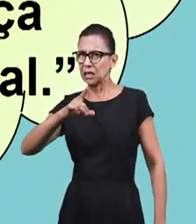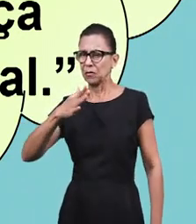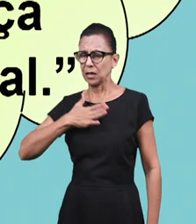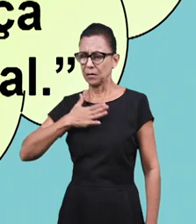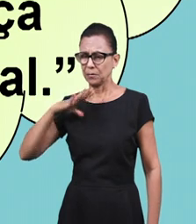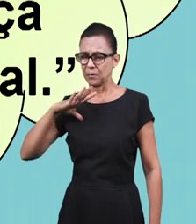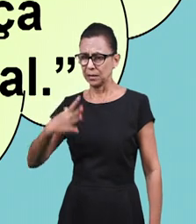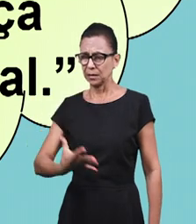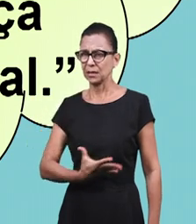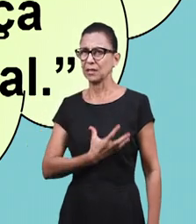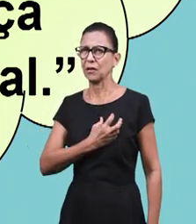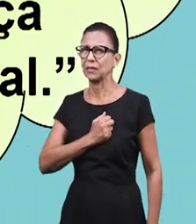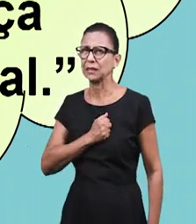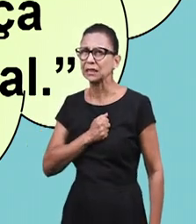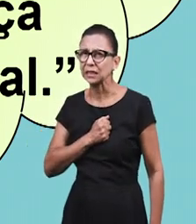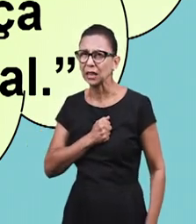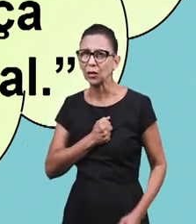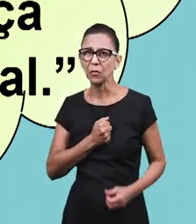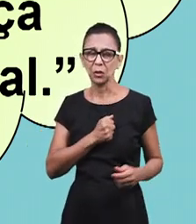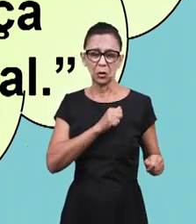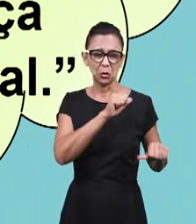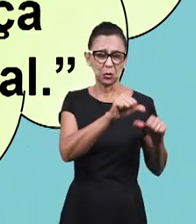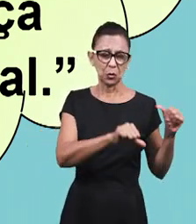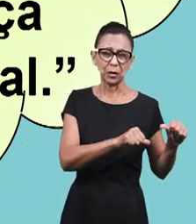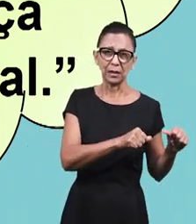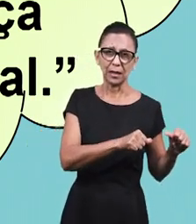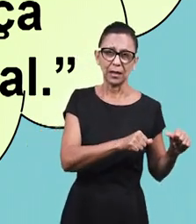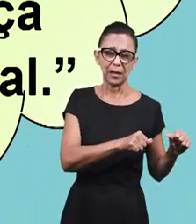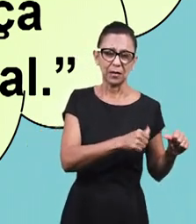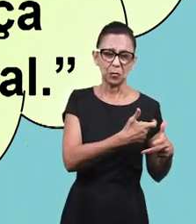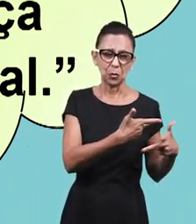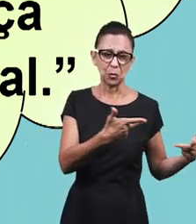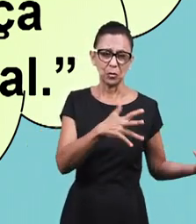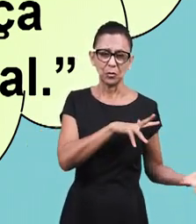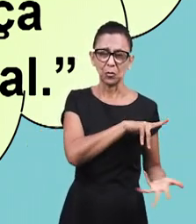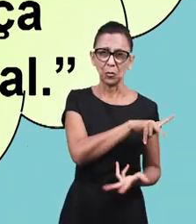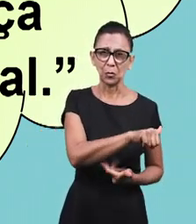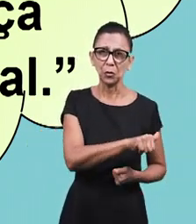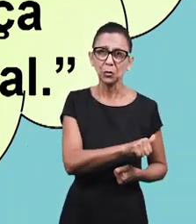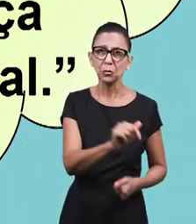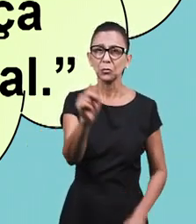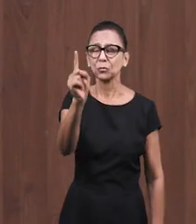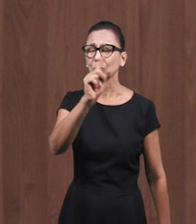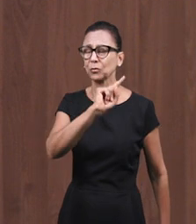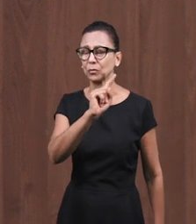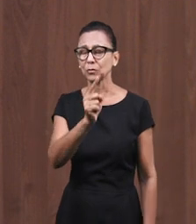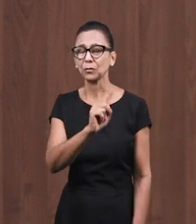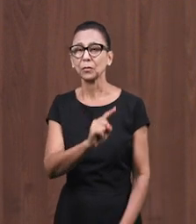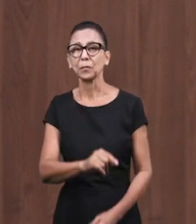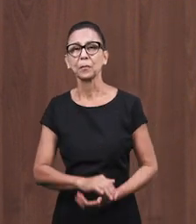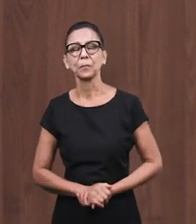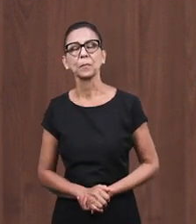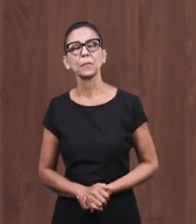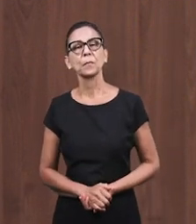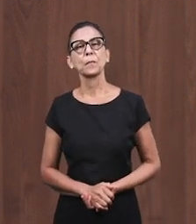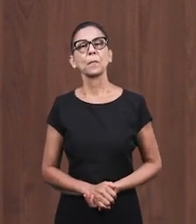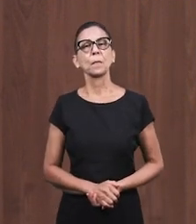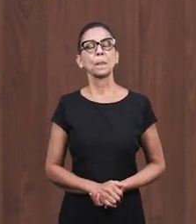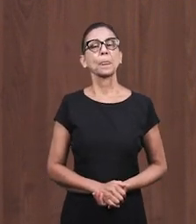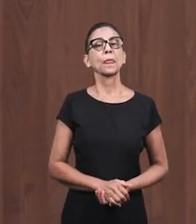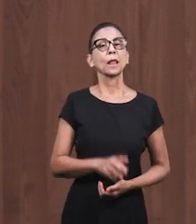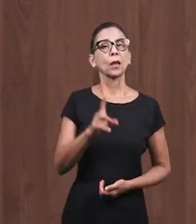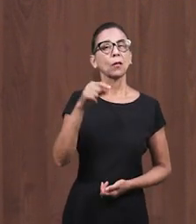herança espiritual. Essa é a nossa posição, adolescente. Adolescentes, eu queria que vocês recordassem junto comigo